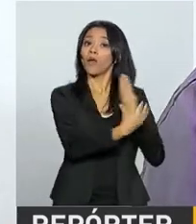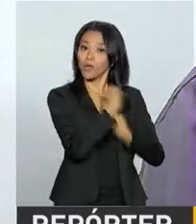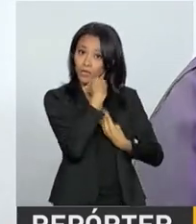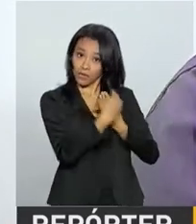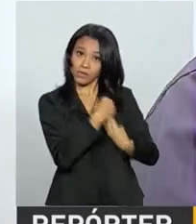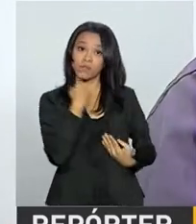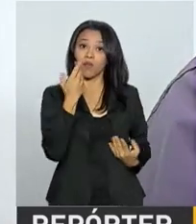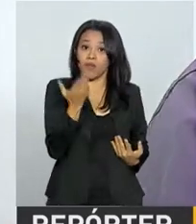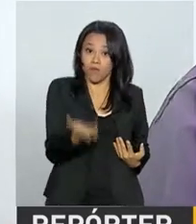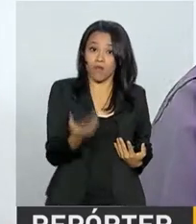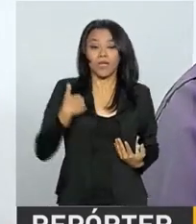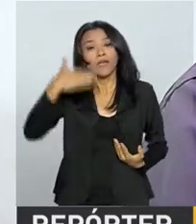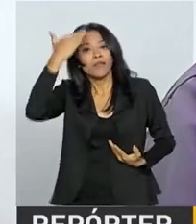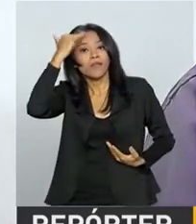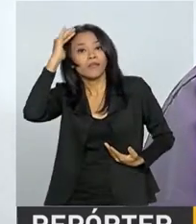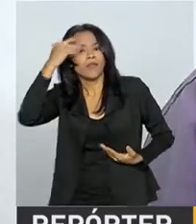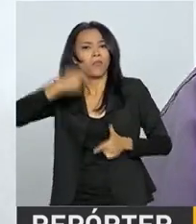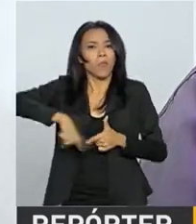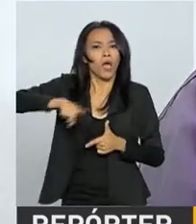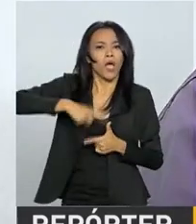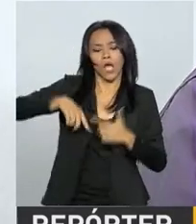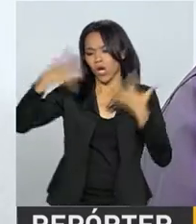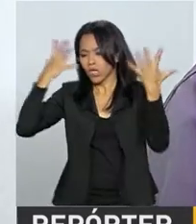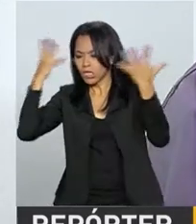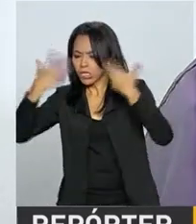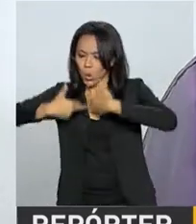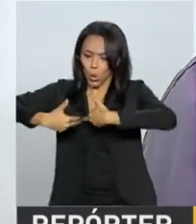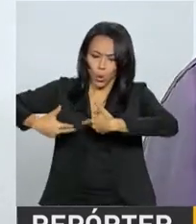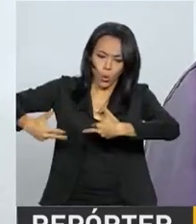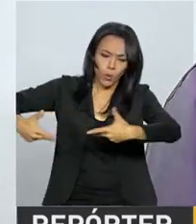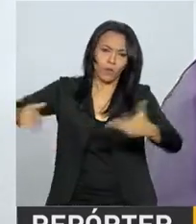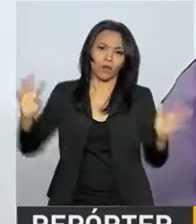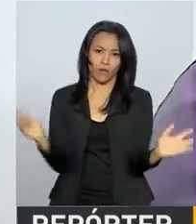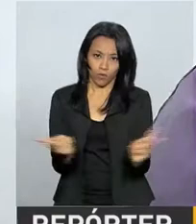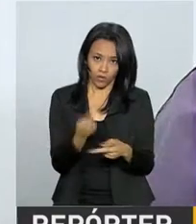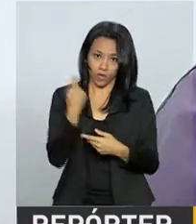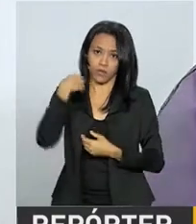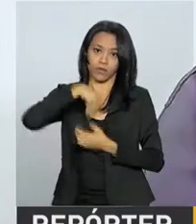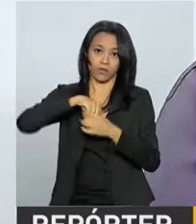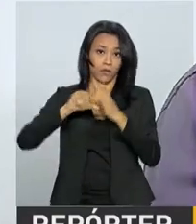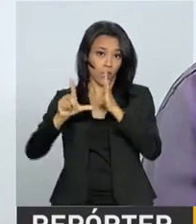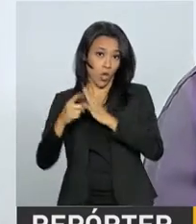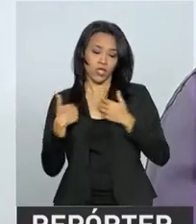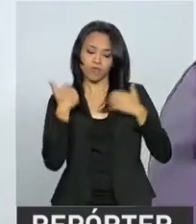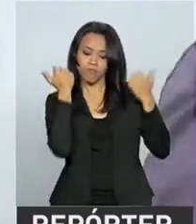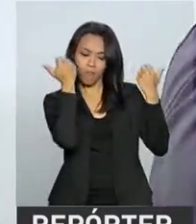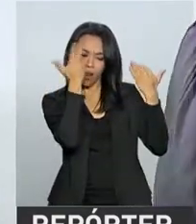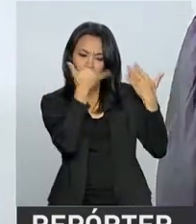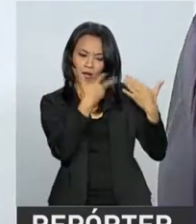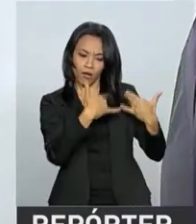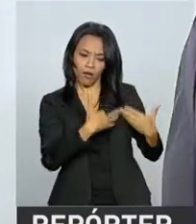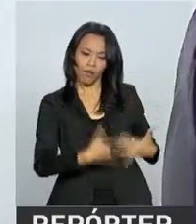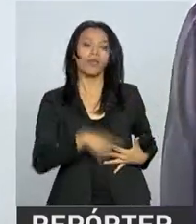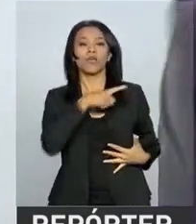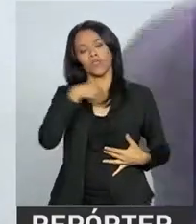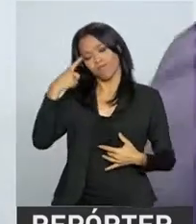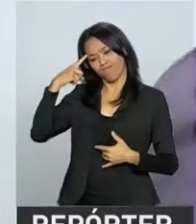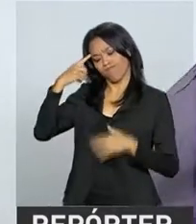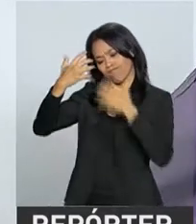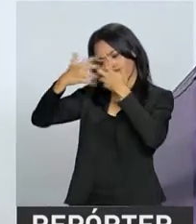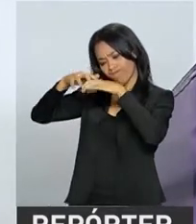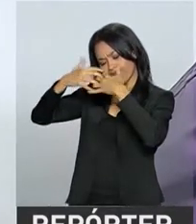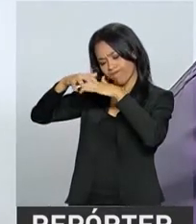entendeu a minha necessidade de um fluxo de venda é meu fluxo de de matéria prima em fina fez realmente um